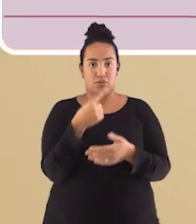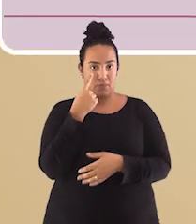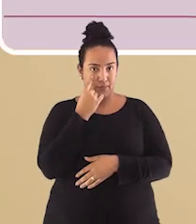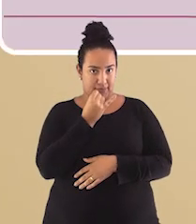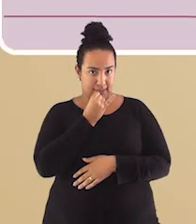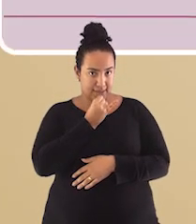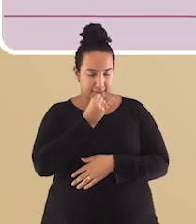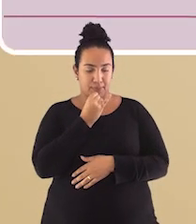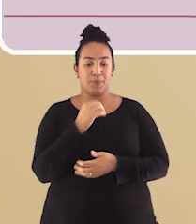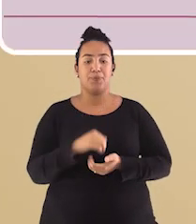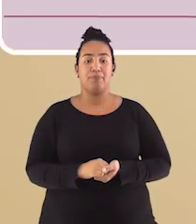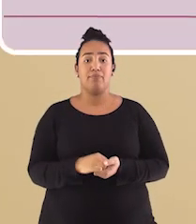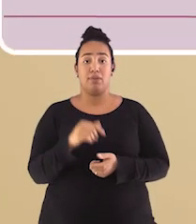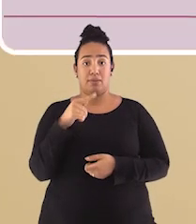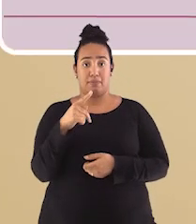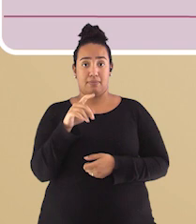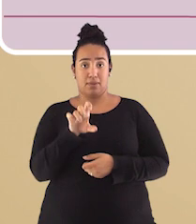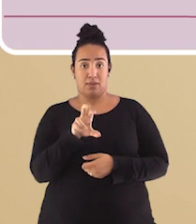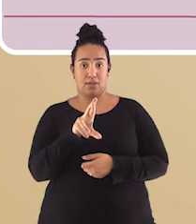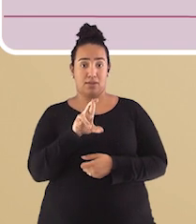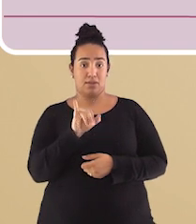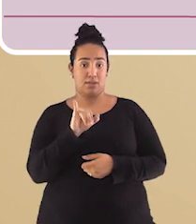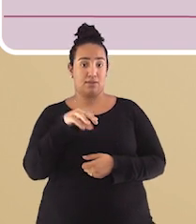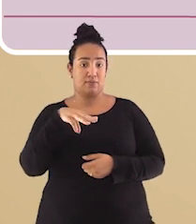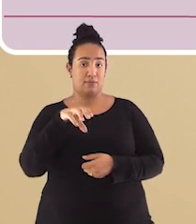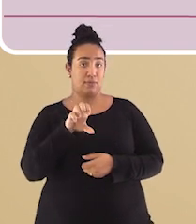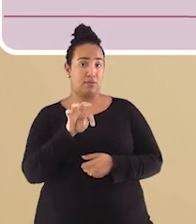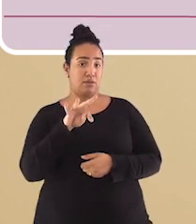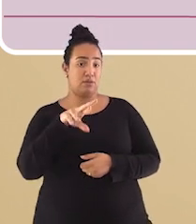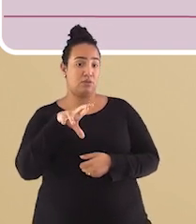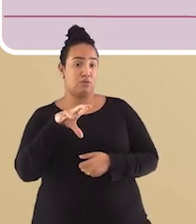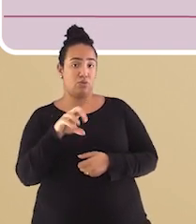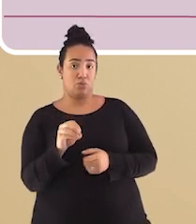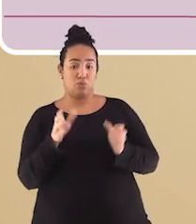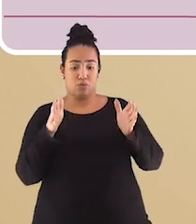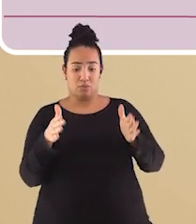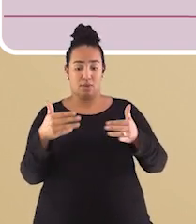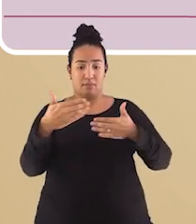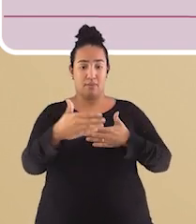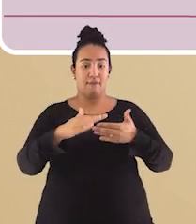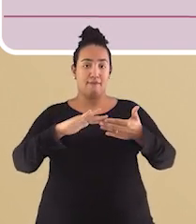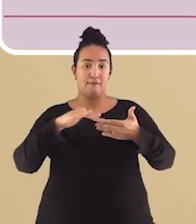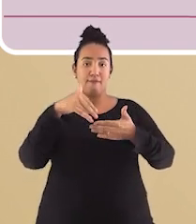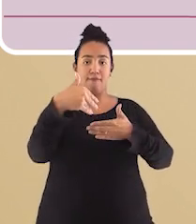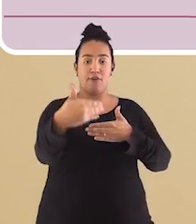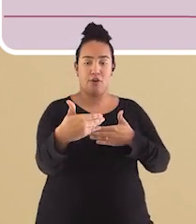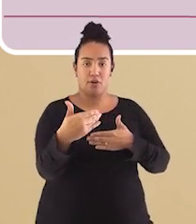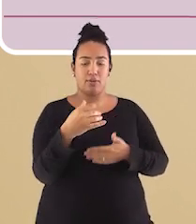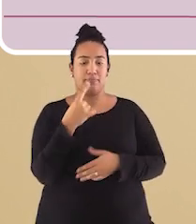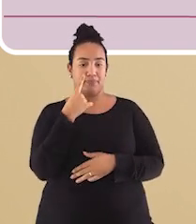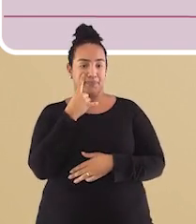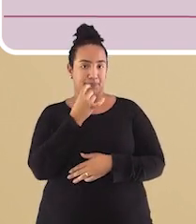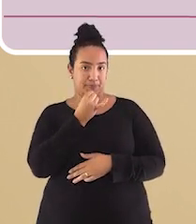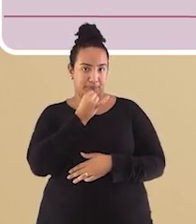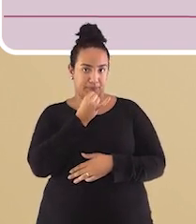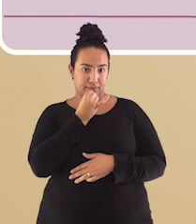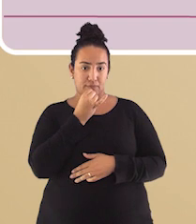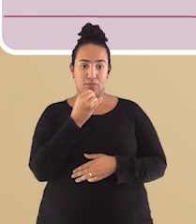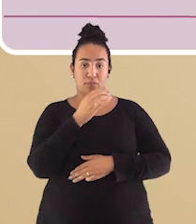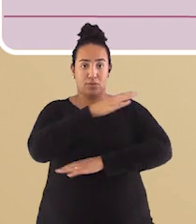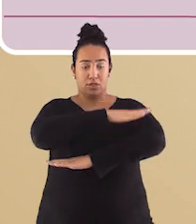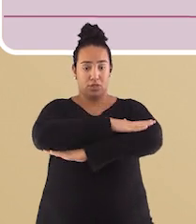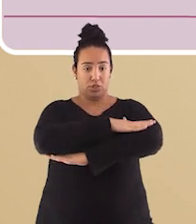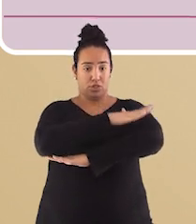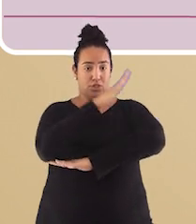perímetro eu estou falando da parte de fora do seu formato por exemplo para chegarmos ao perímetro da janela